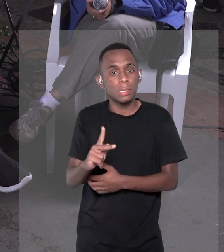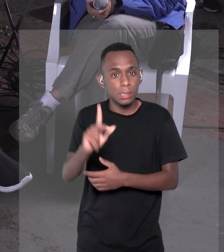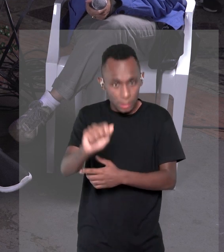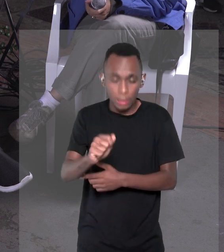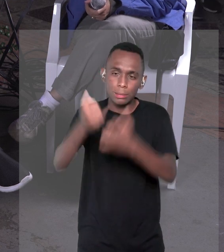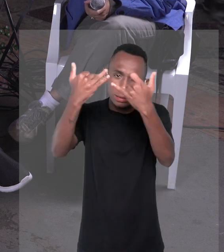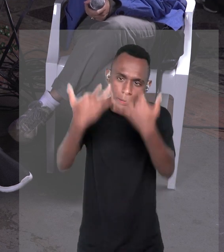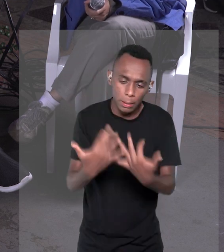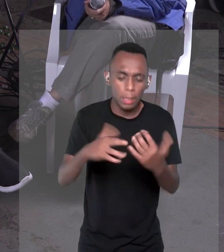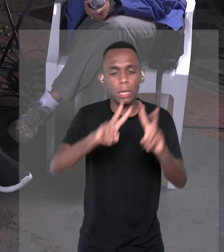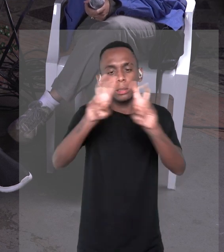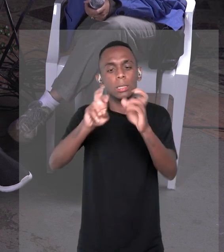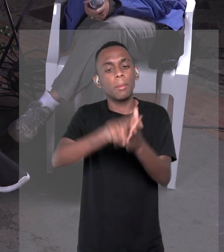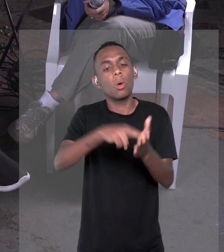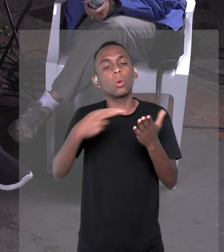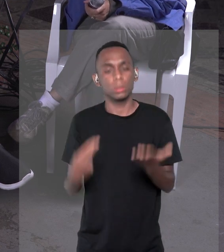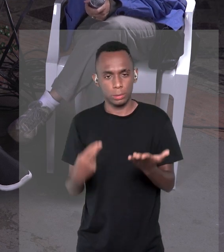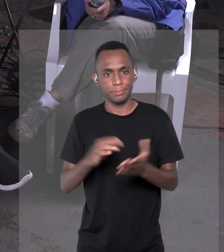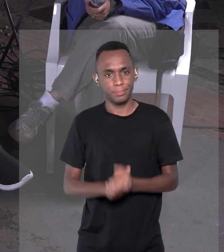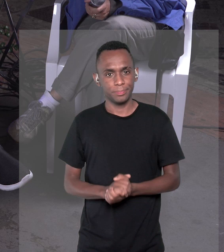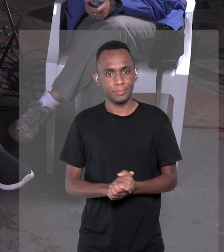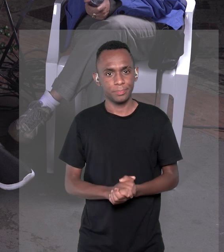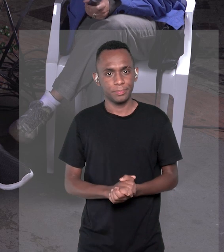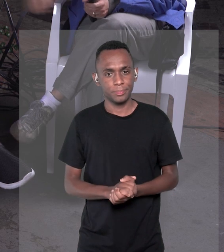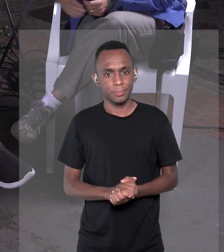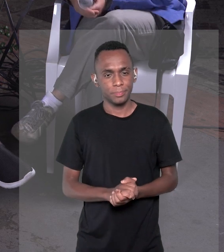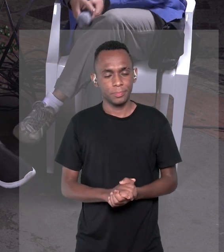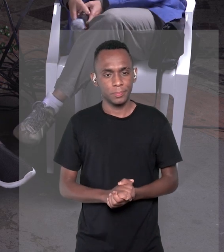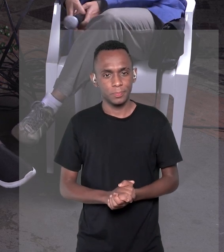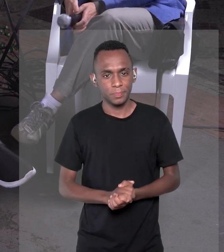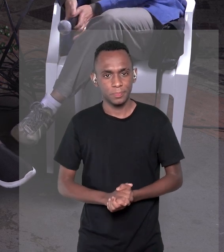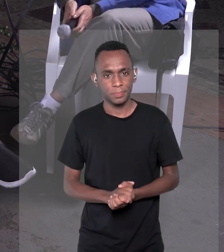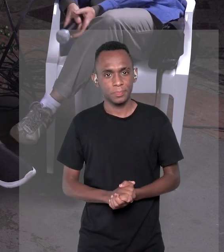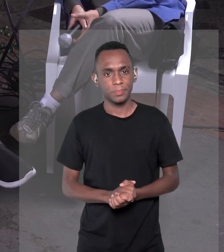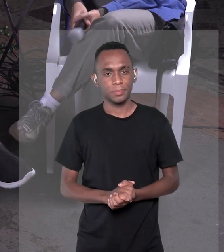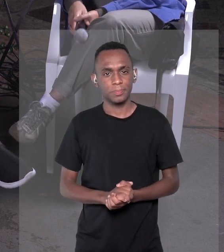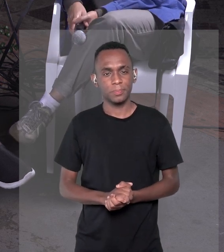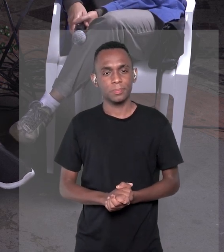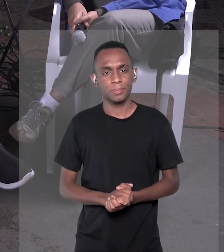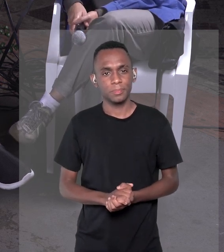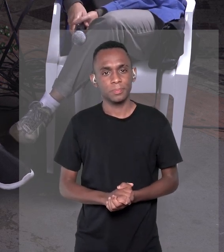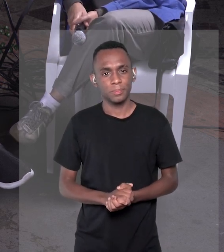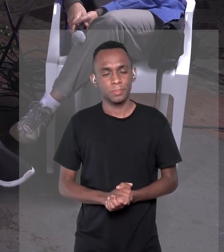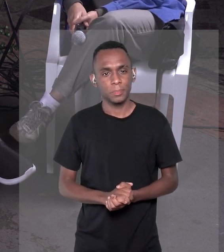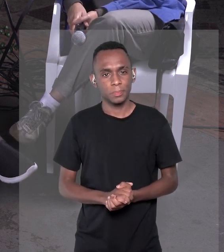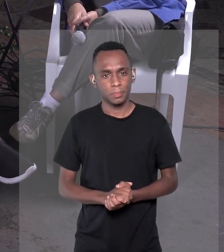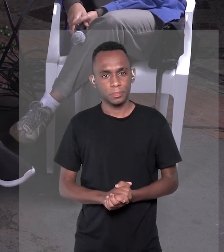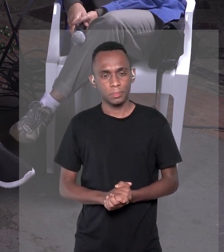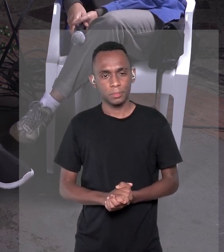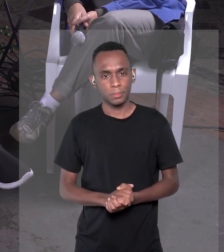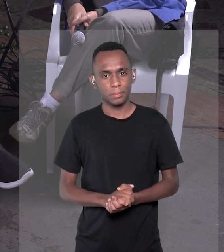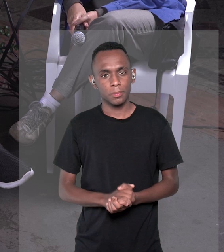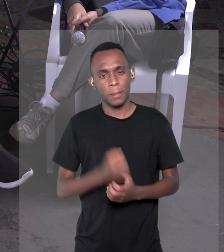É a vida. A vida, ali. Boa noite, Rosisca. Boa noite, Afonso. Muito